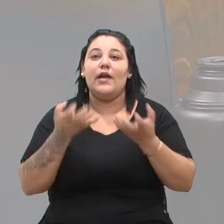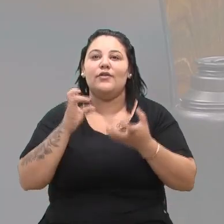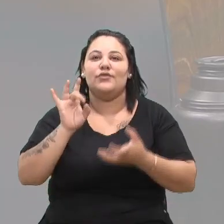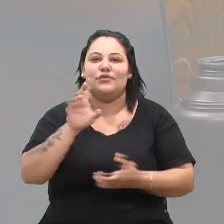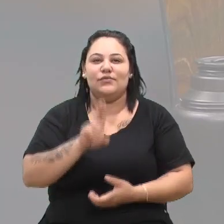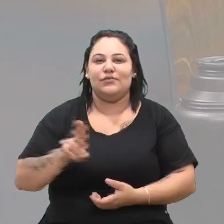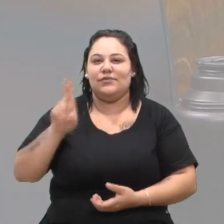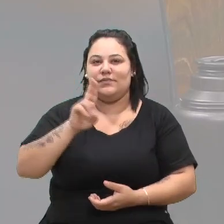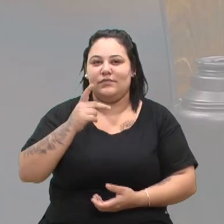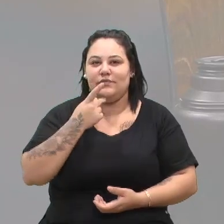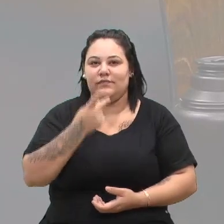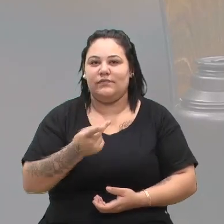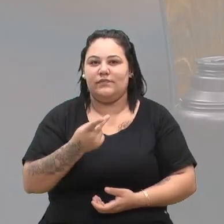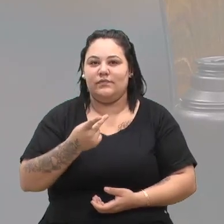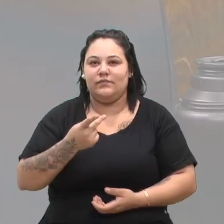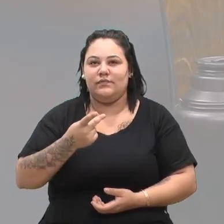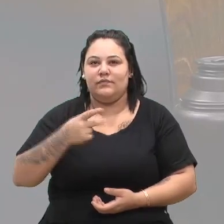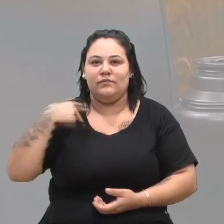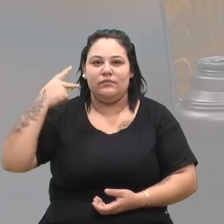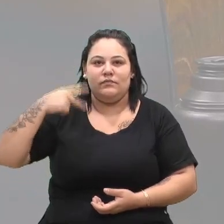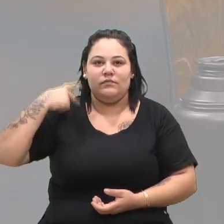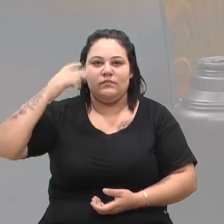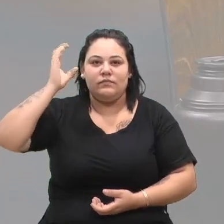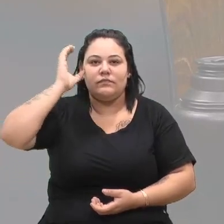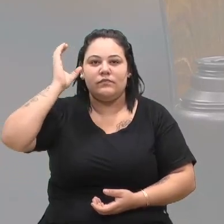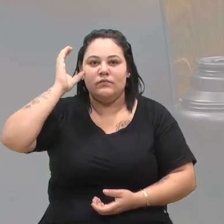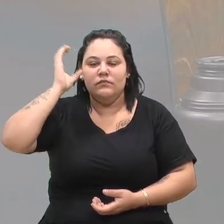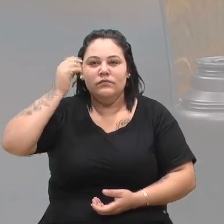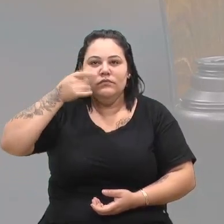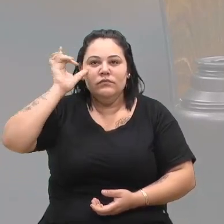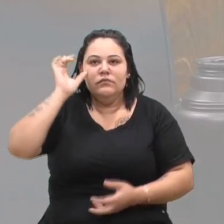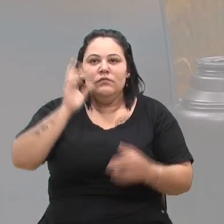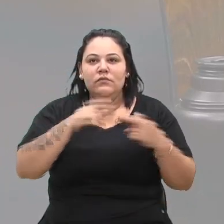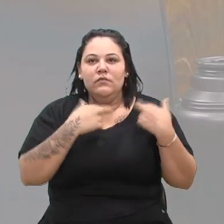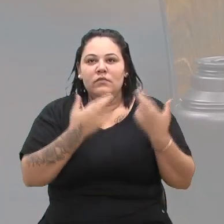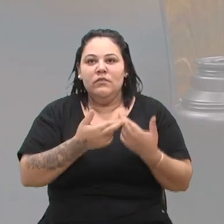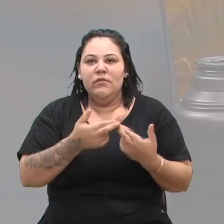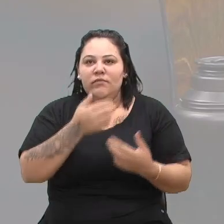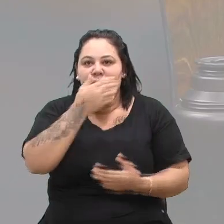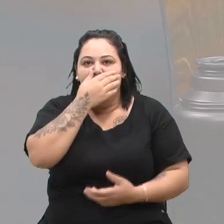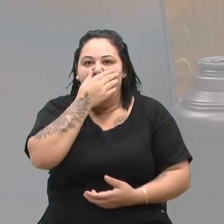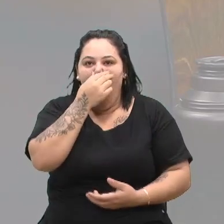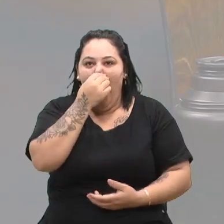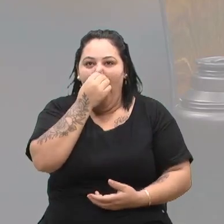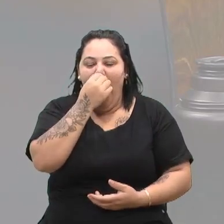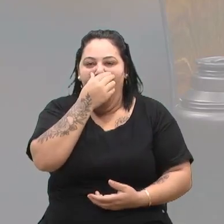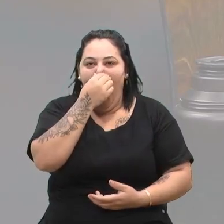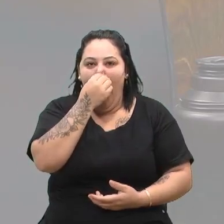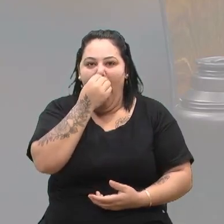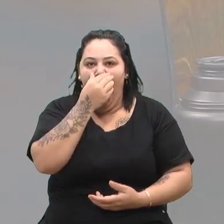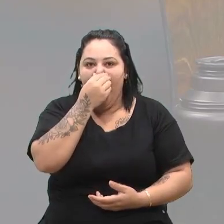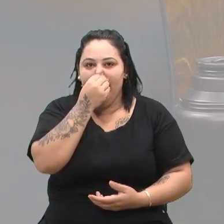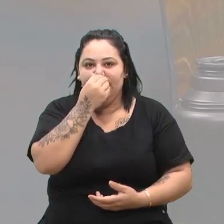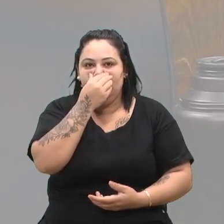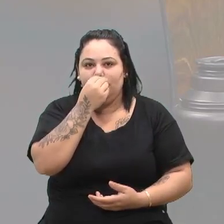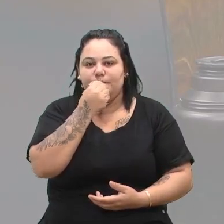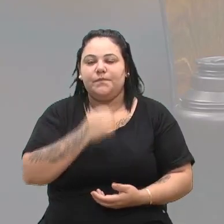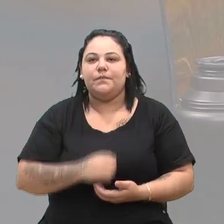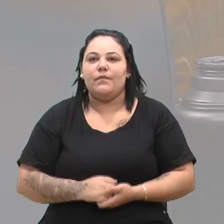uma fala do vereador Cadori ontem na nossa reunião. Eu acho que o vereador Cadori foi cirúrgico quando ele disse